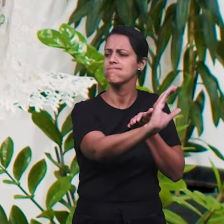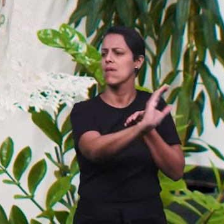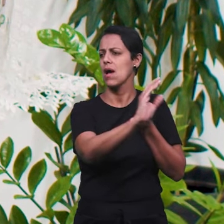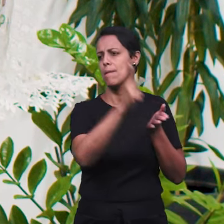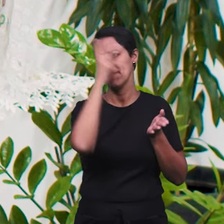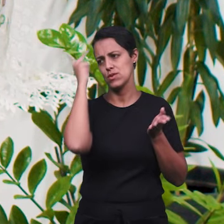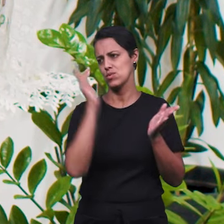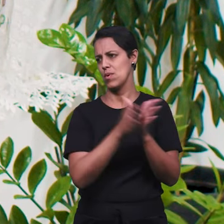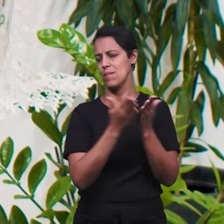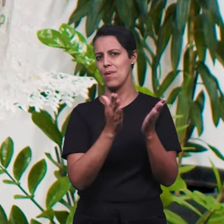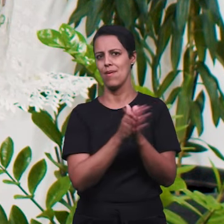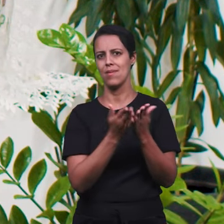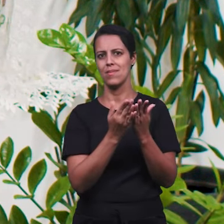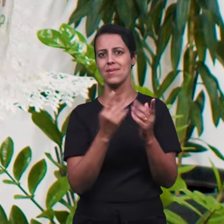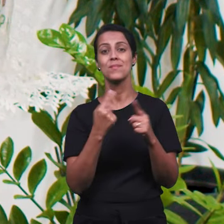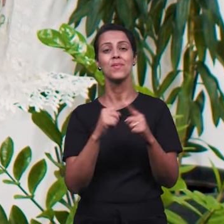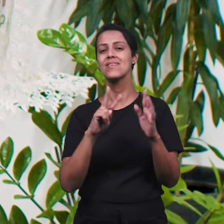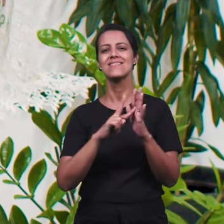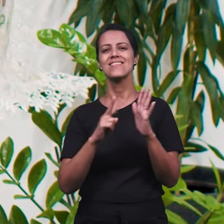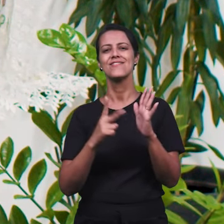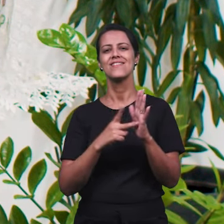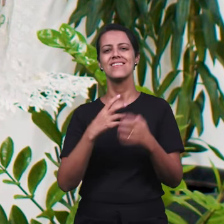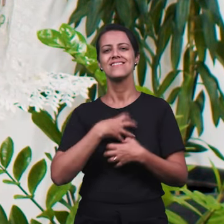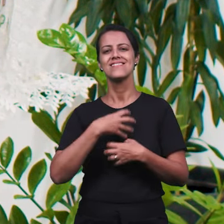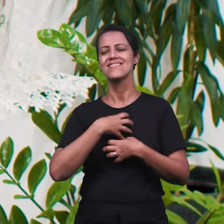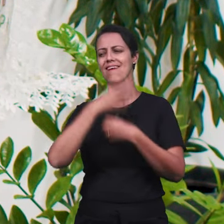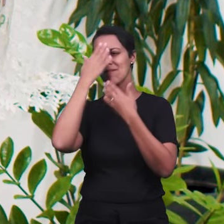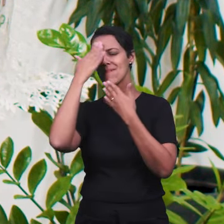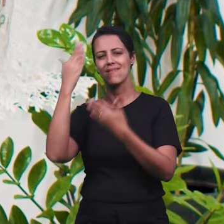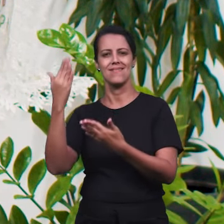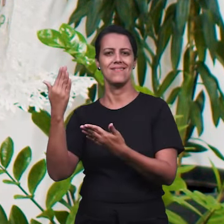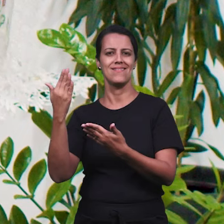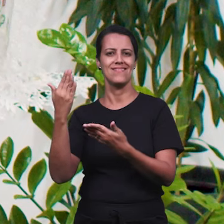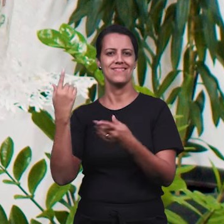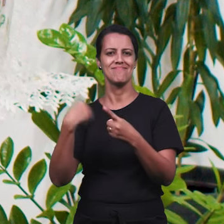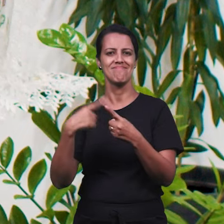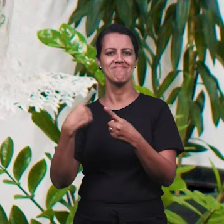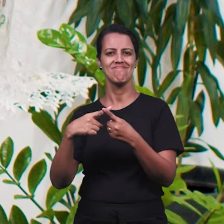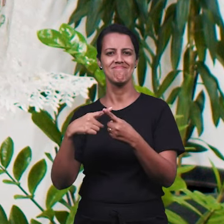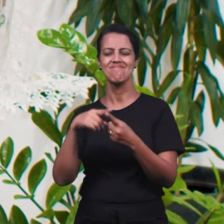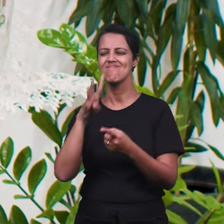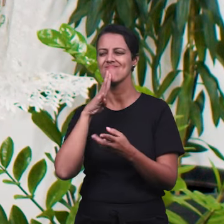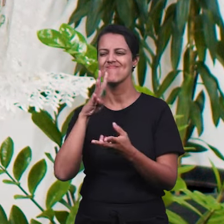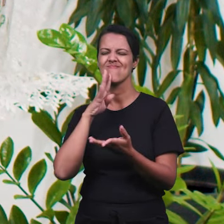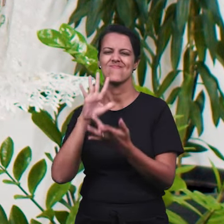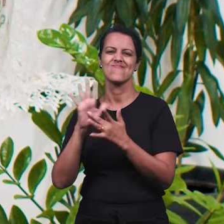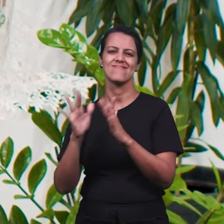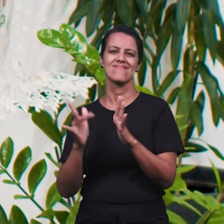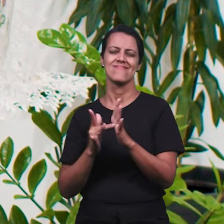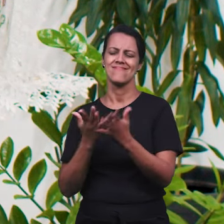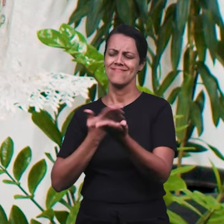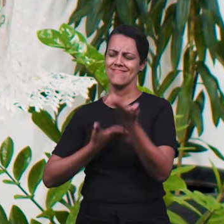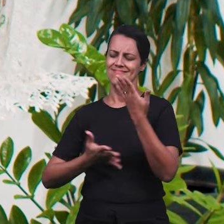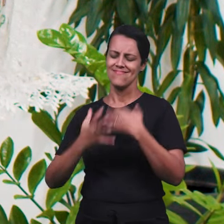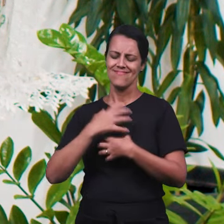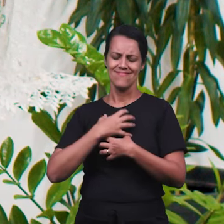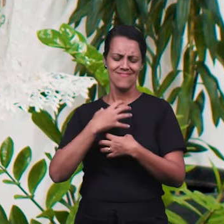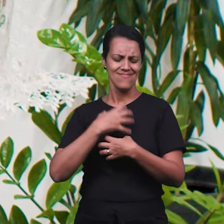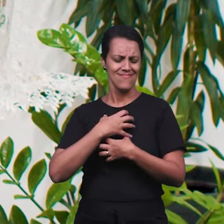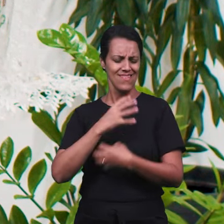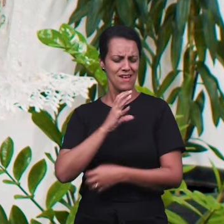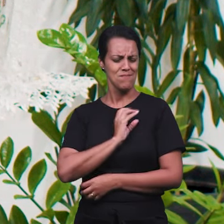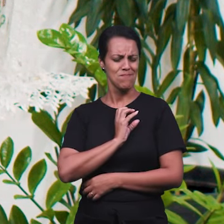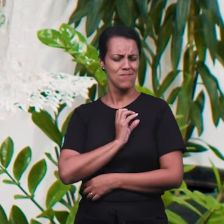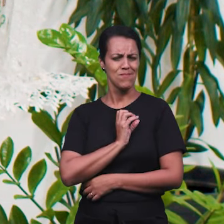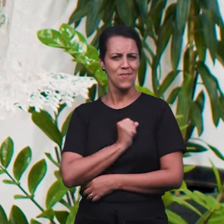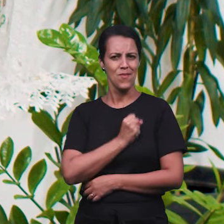encontro porque o homem quando ele tem um encontro com o senhor o amor do Senhor os constrange a misericórdia do Senhor quando